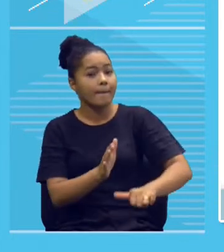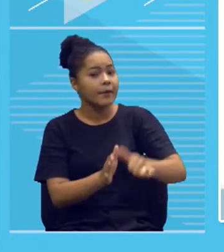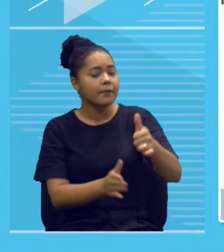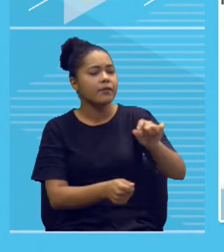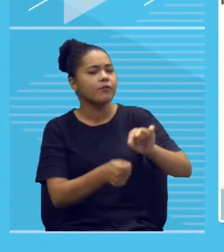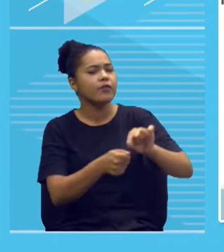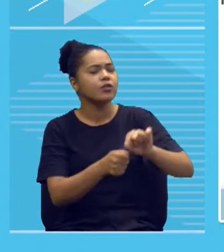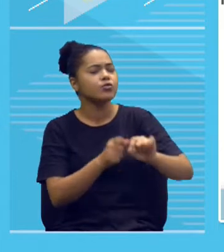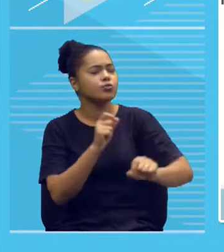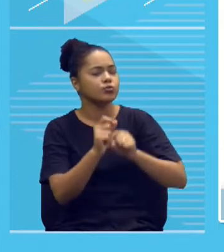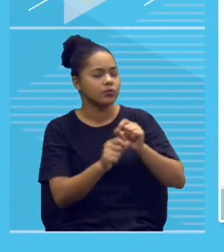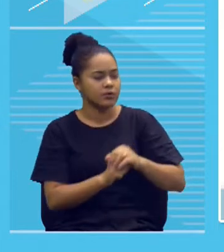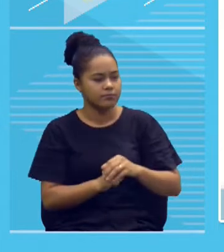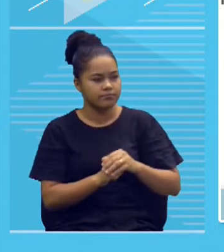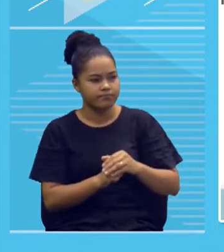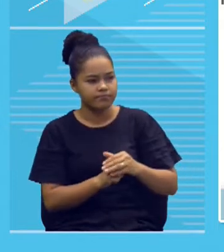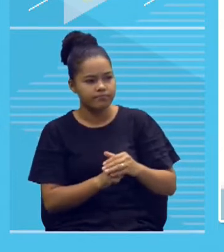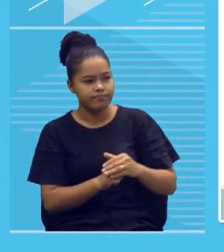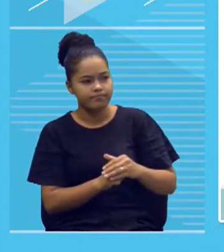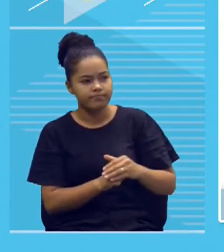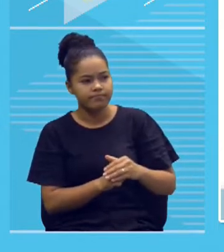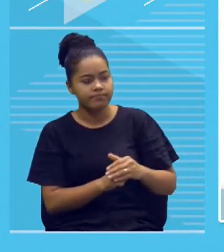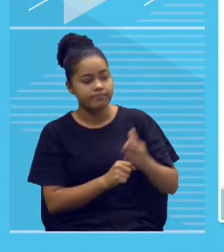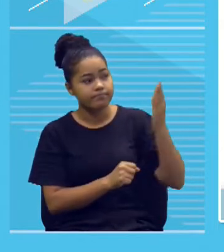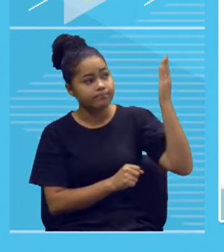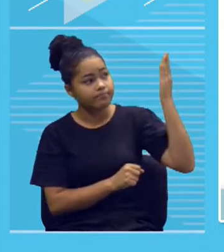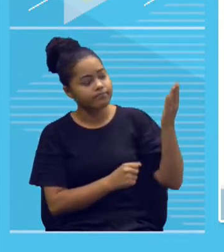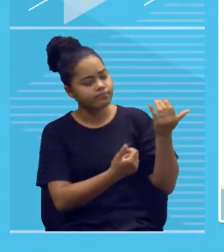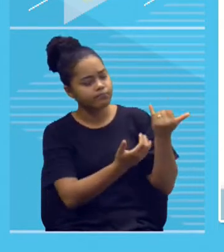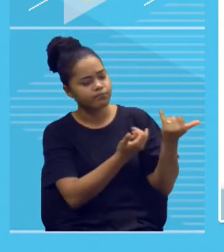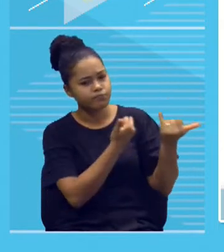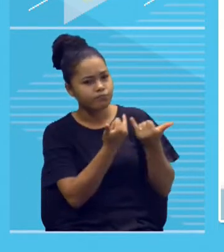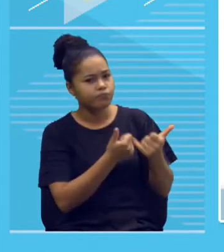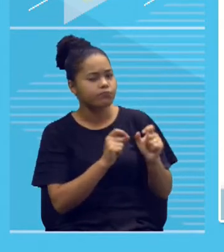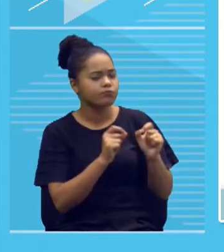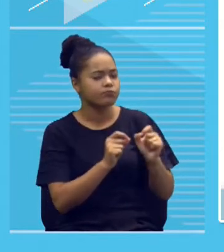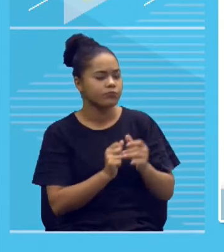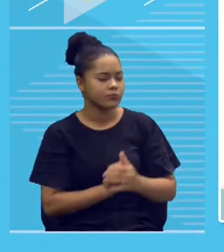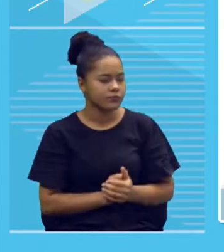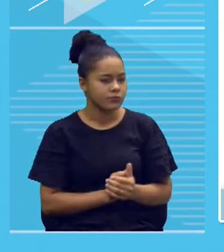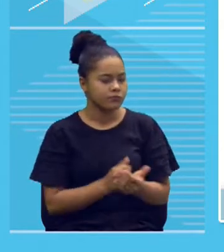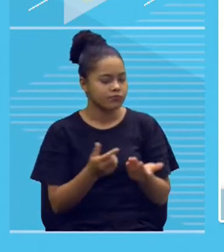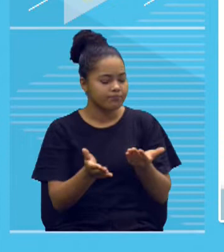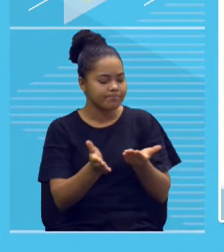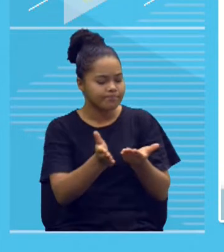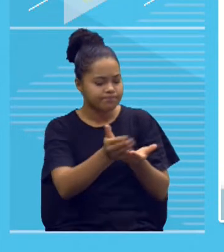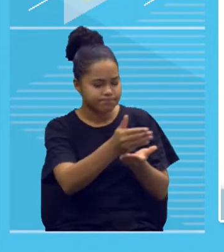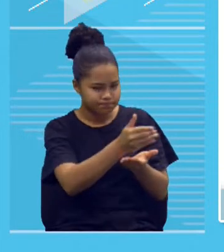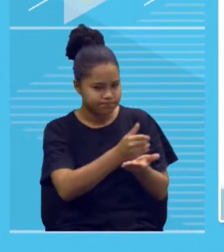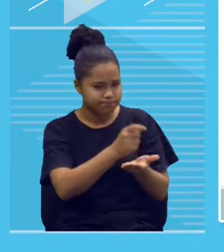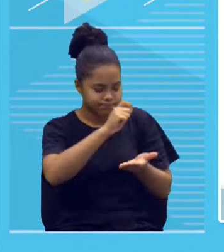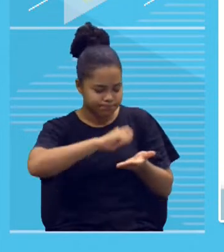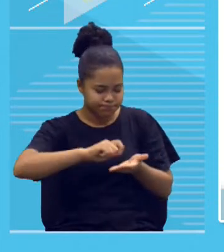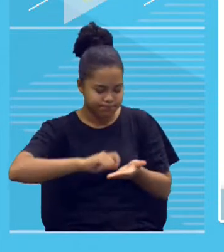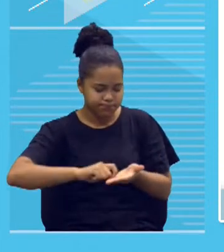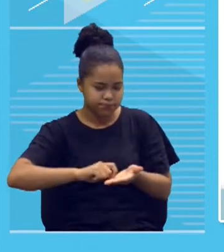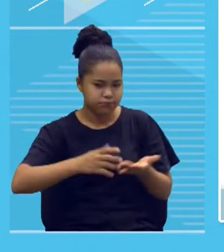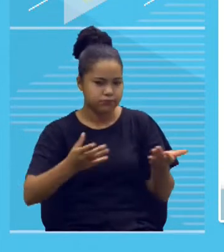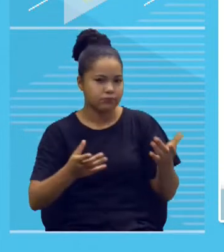dados professor ele disse para mim aqui que uma dívida de 200 reais